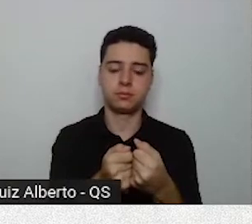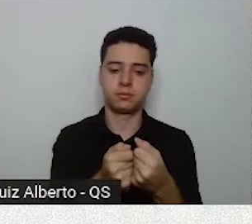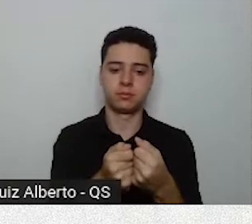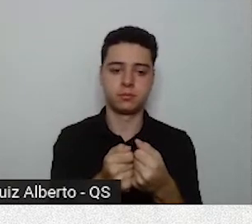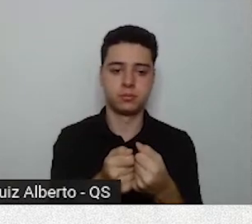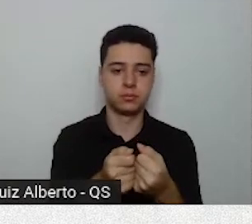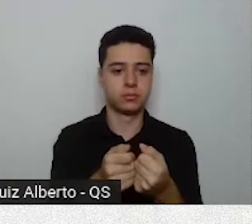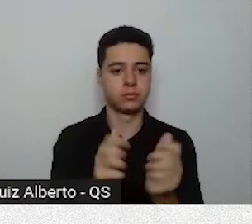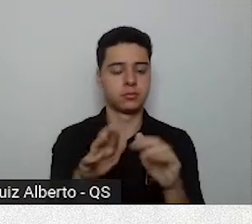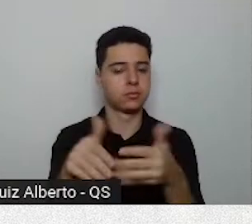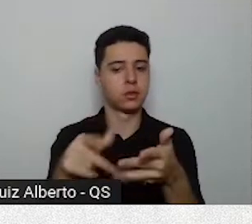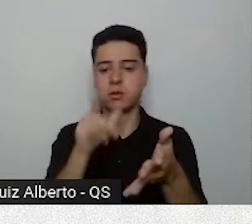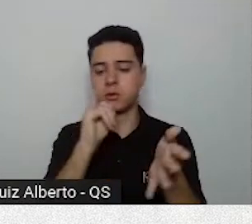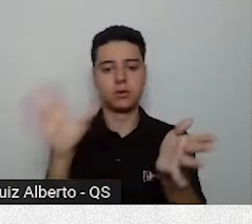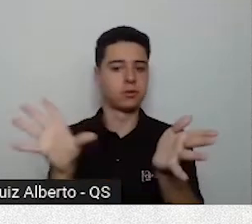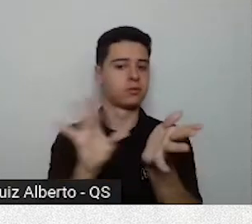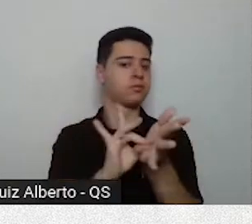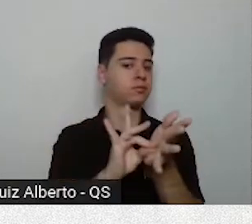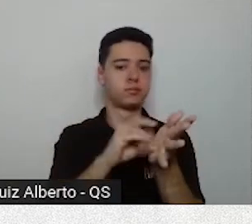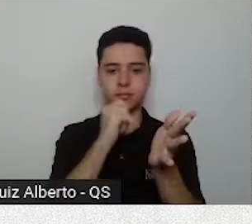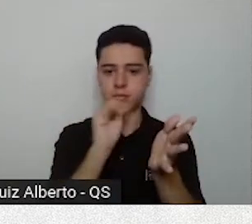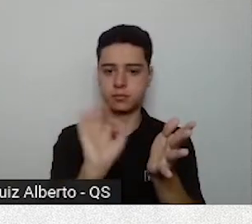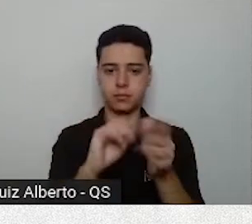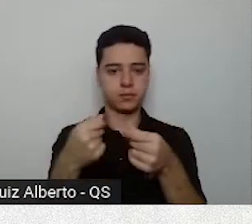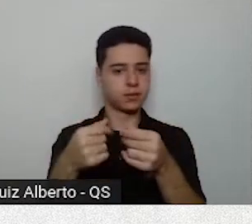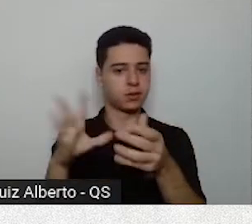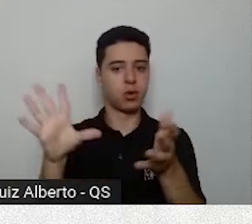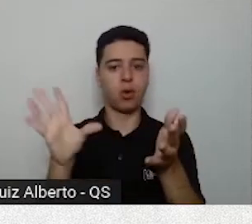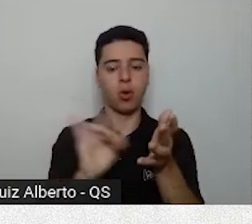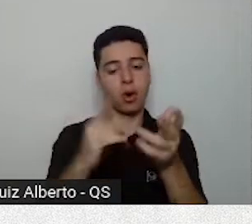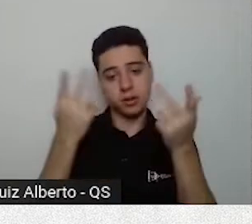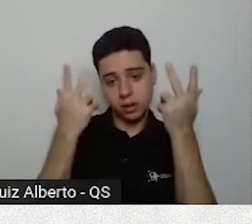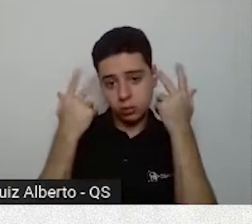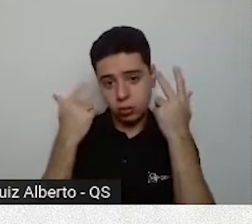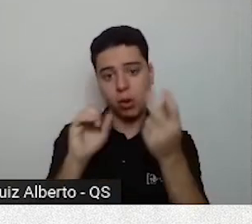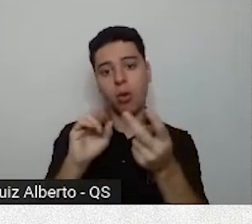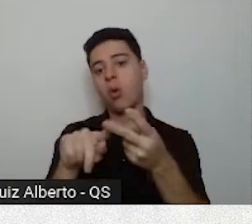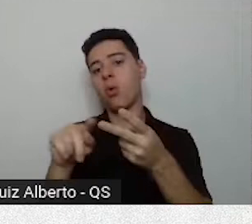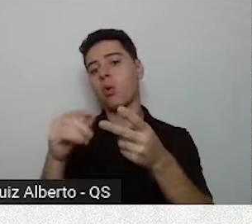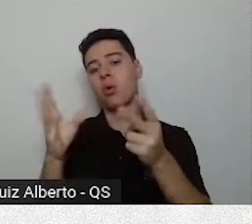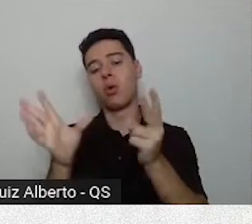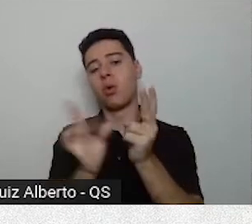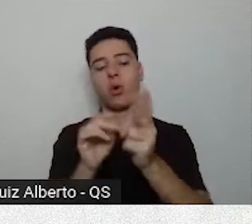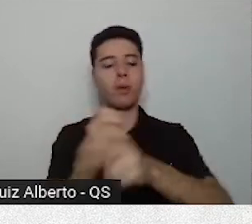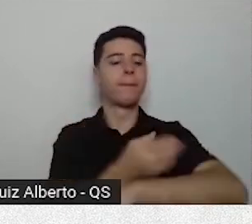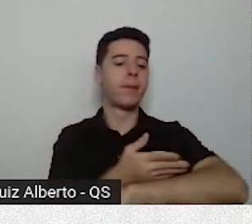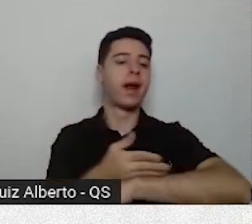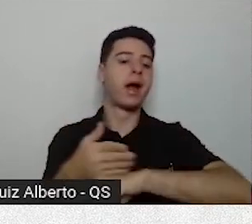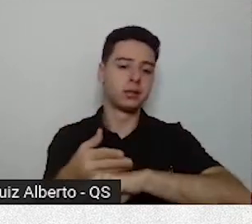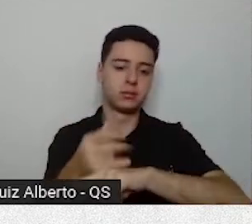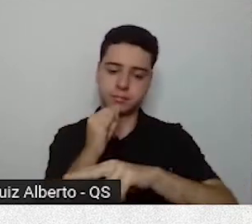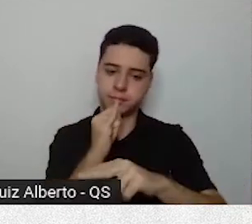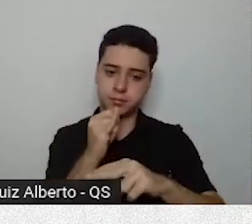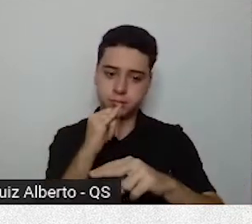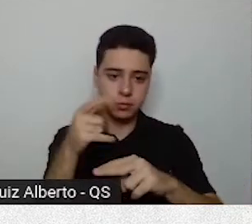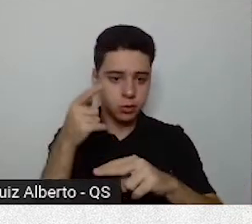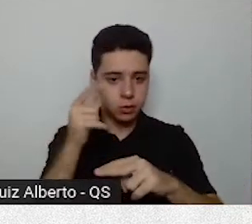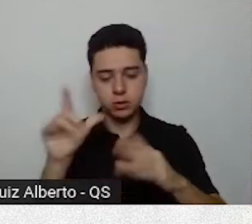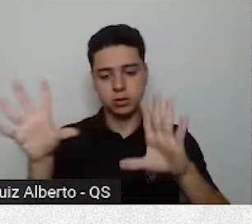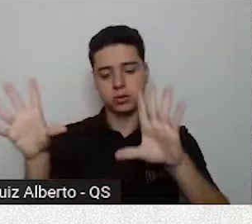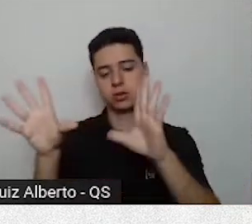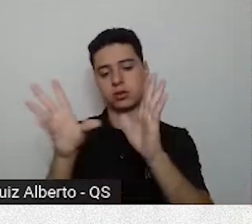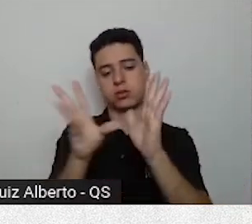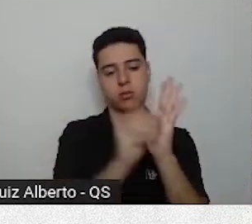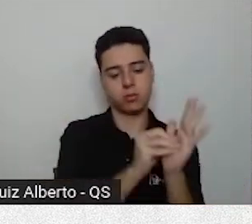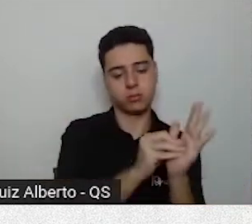não fixa mesmo. Ela precisa de uma cola natural ou cola branca para poder aderir na superfície.